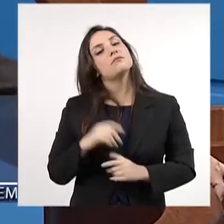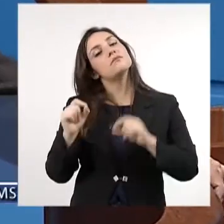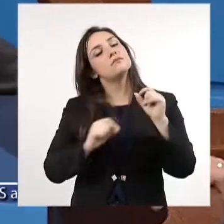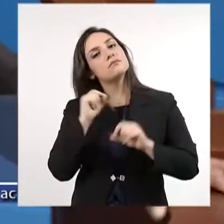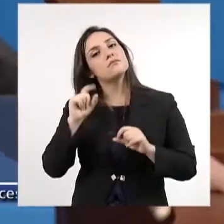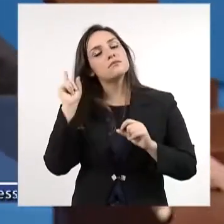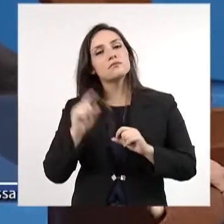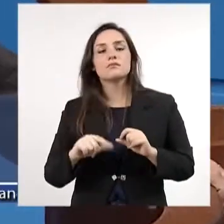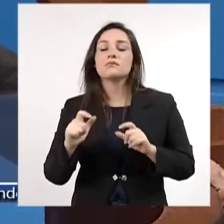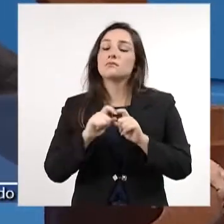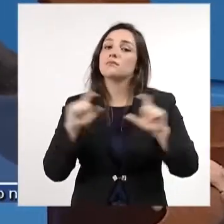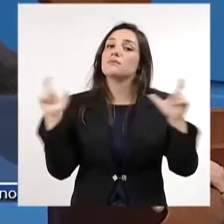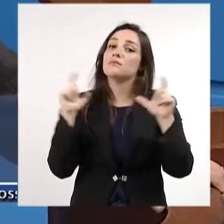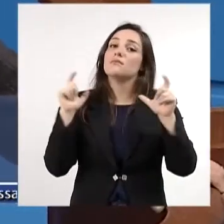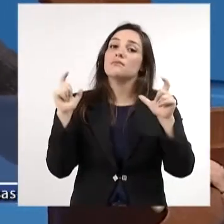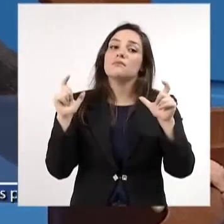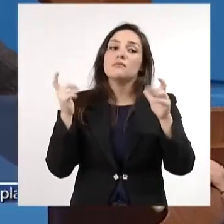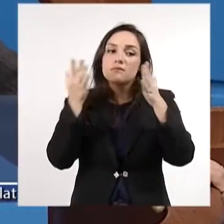sobre